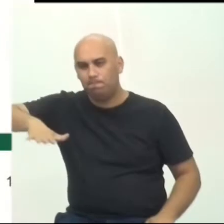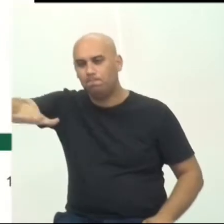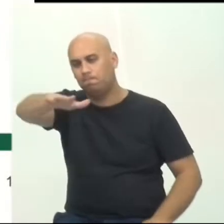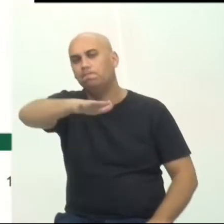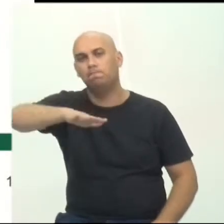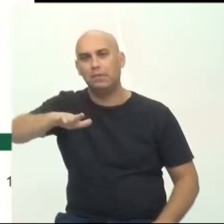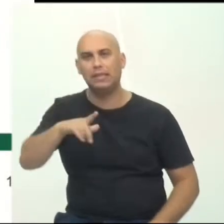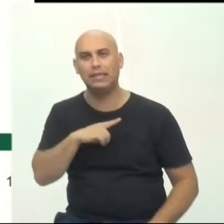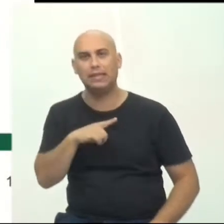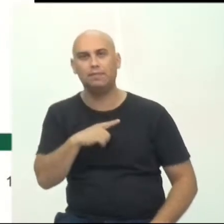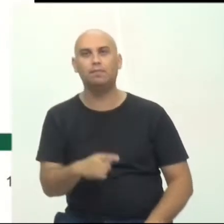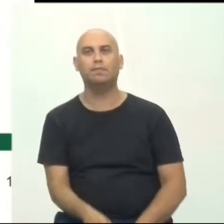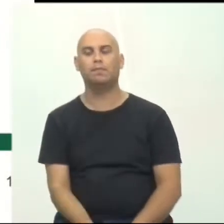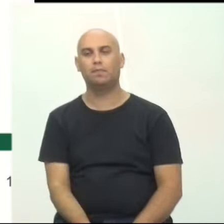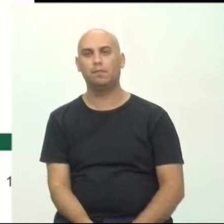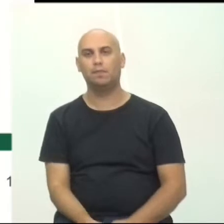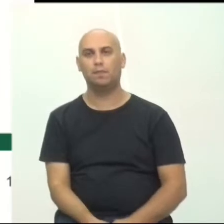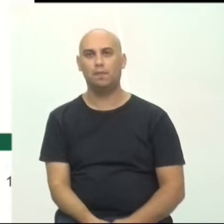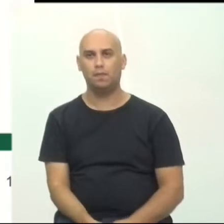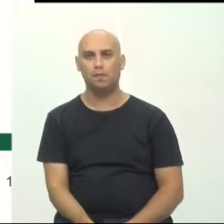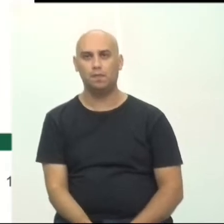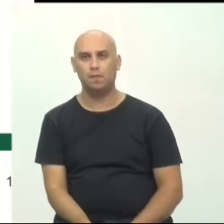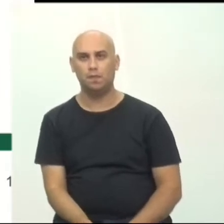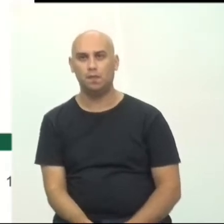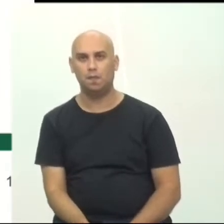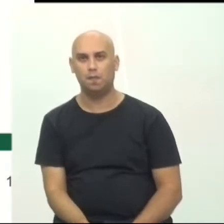É isso. Isso. Tá.